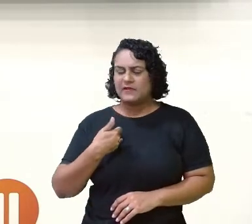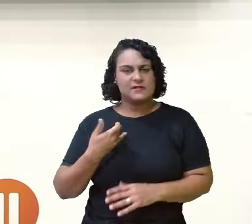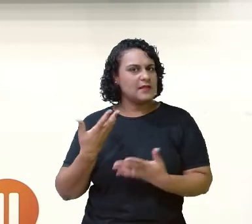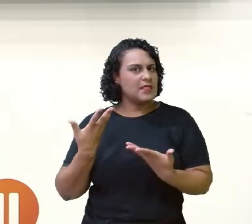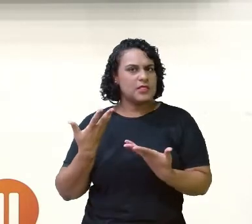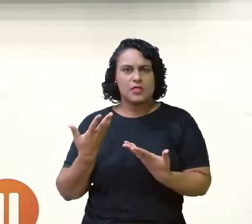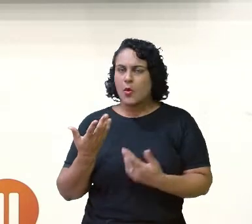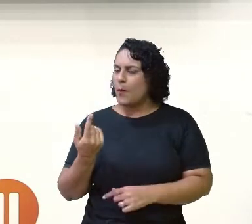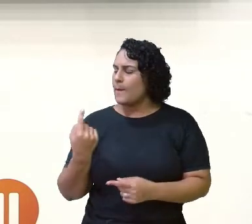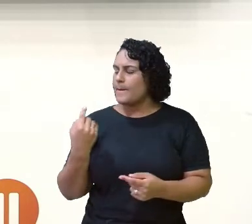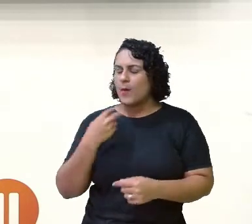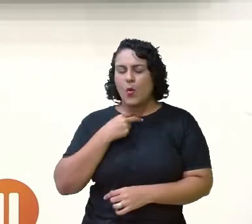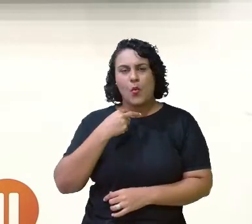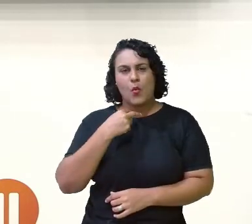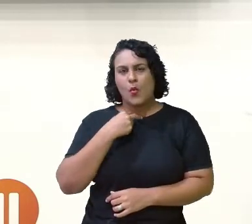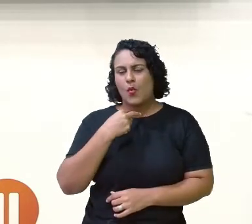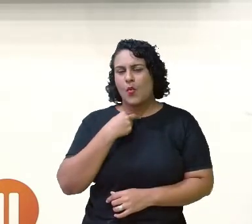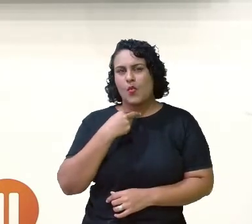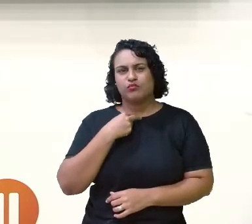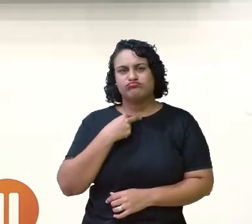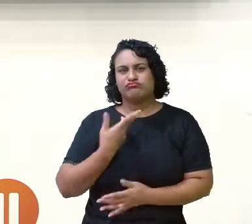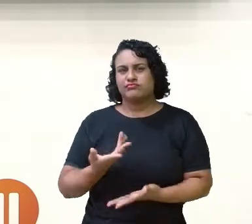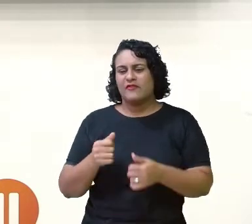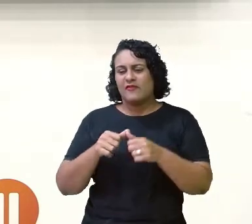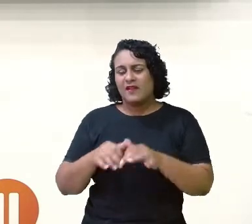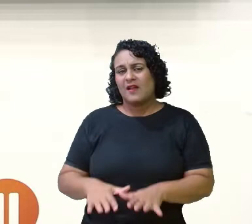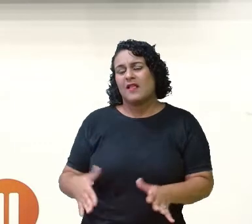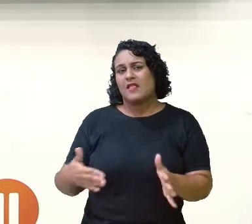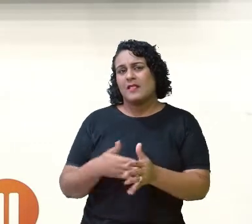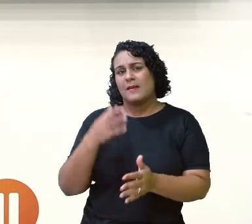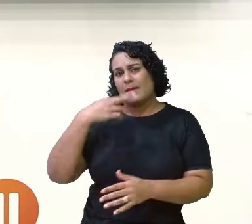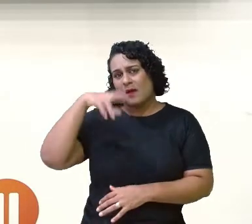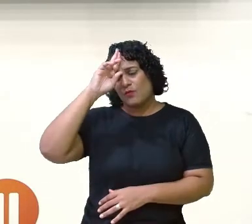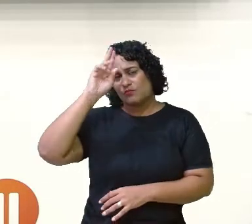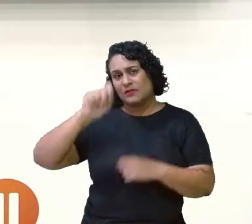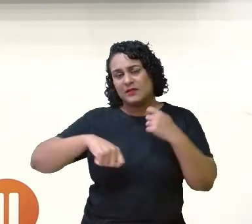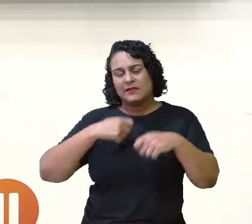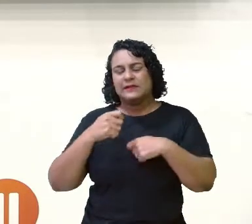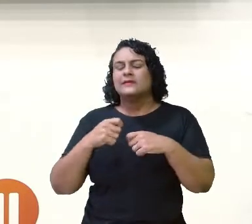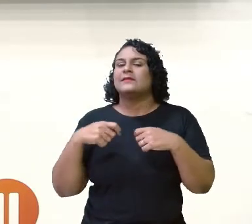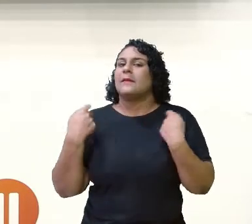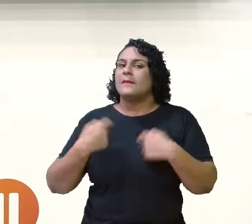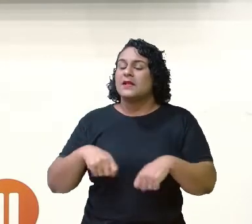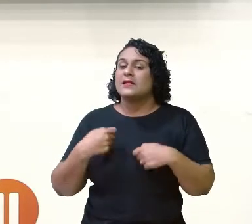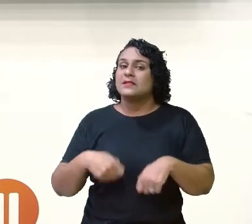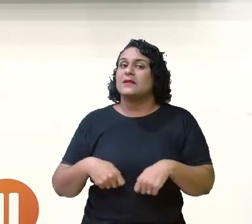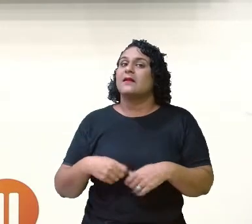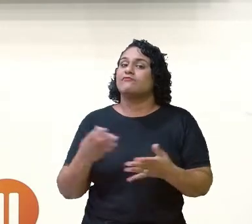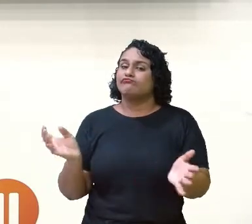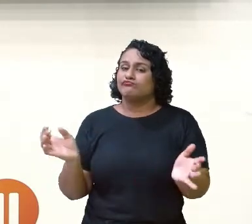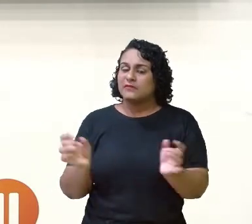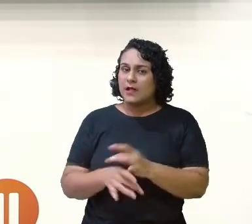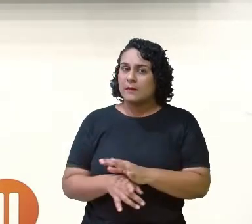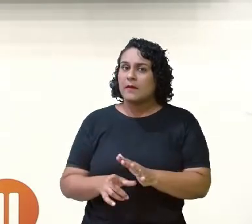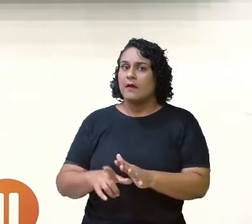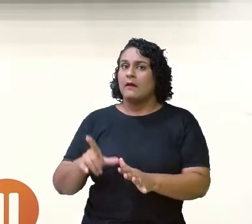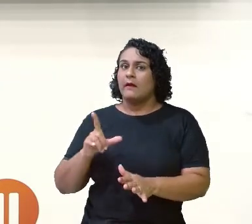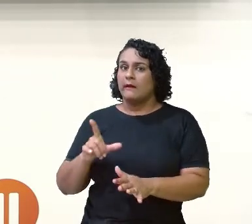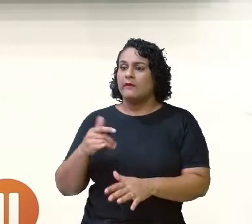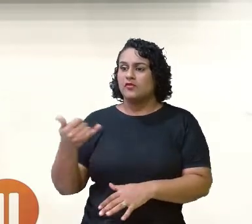não posso ficar até meio-dia. Então, eu vou continuar a aula antes que eles digam que acabou. Vamos